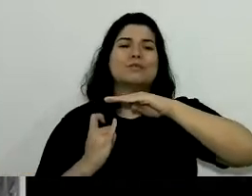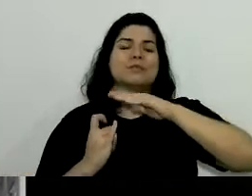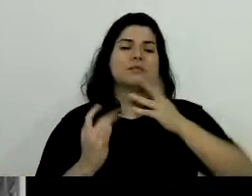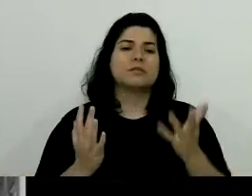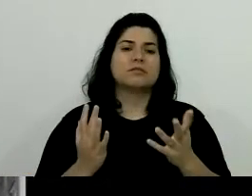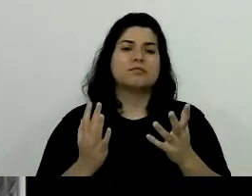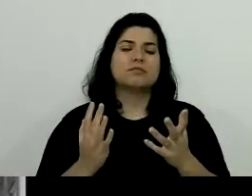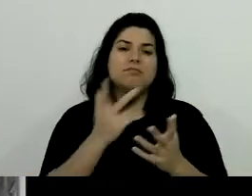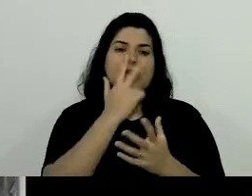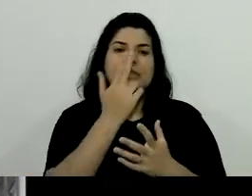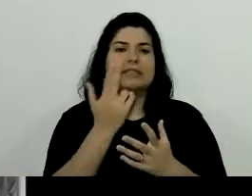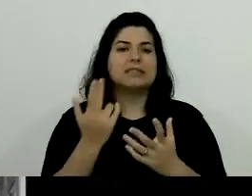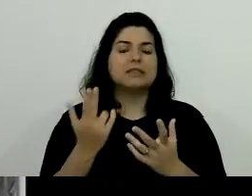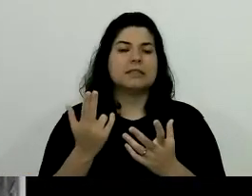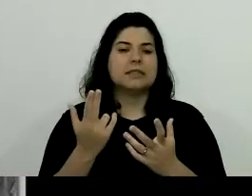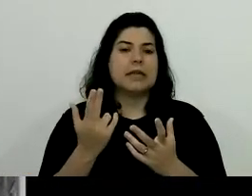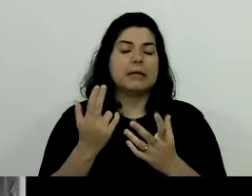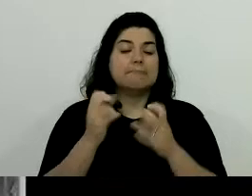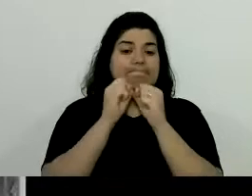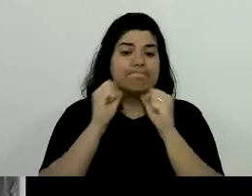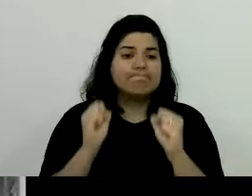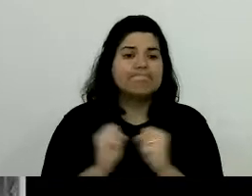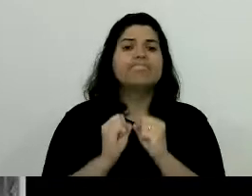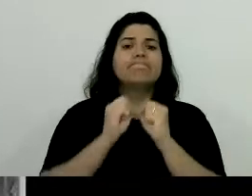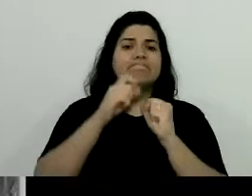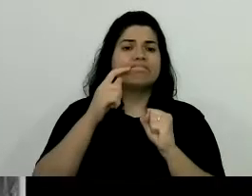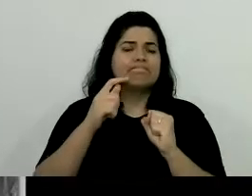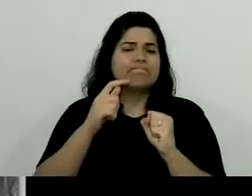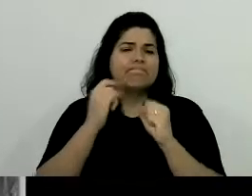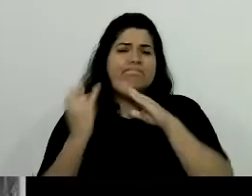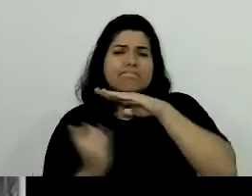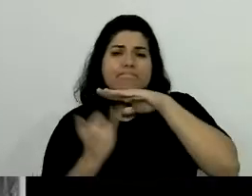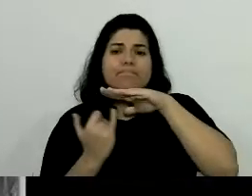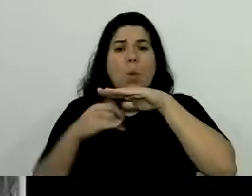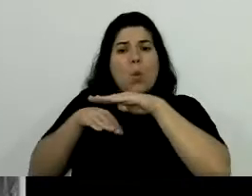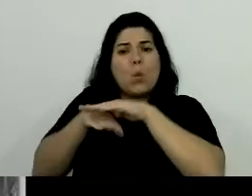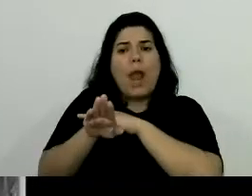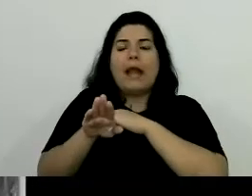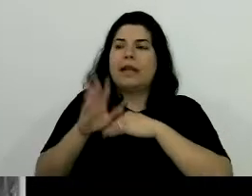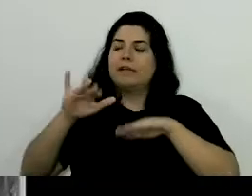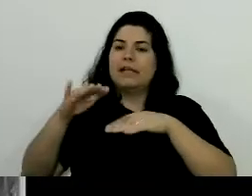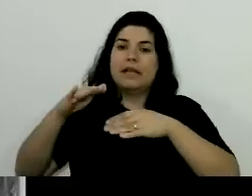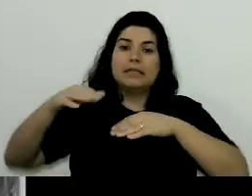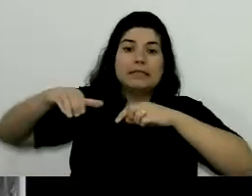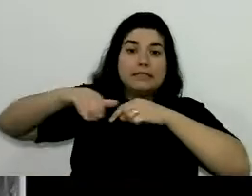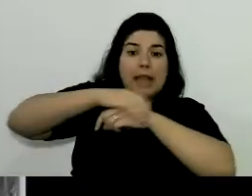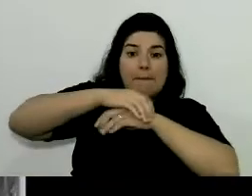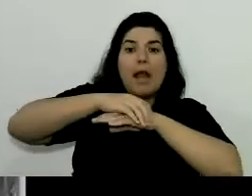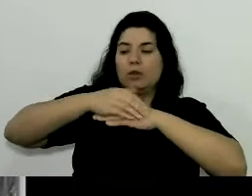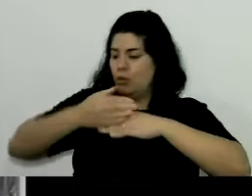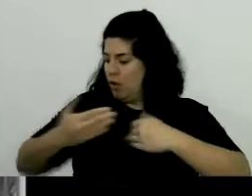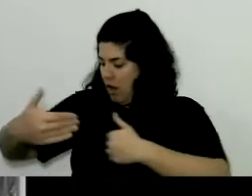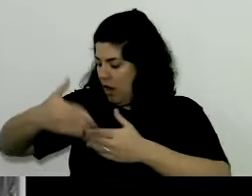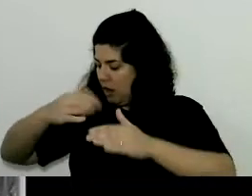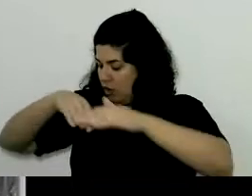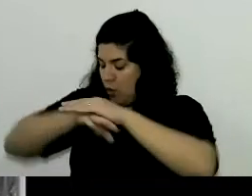mais baixa taxa de sistematização possível, né? São guardadas em caixas de sapato, aparecem no meio de cartas.